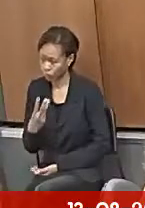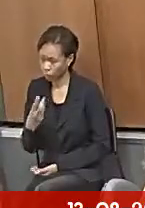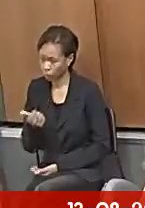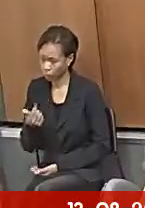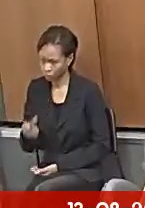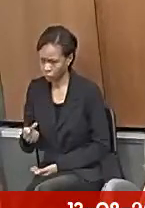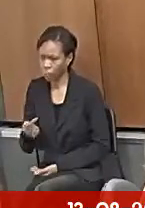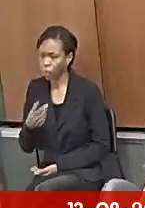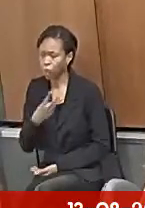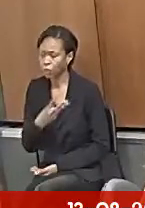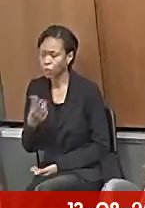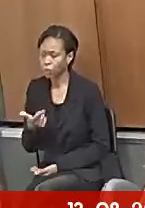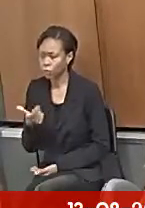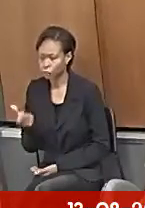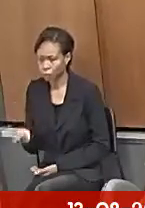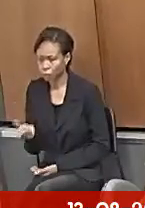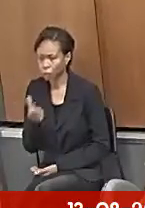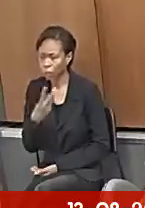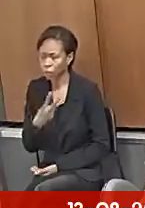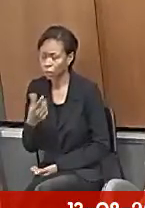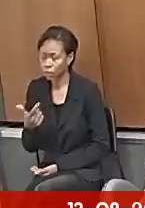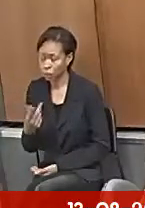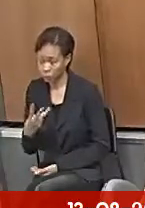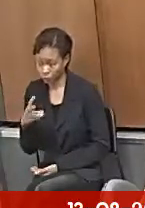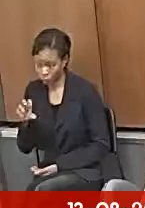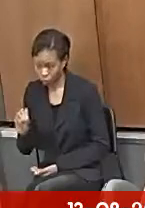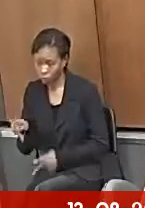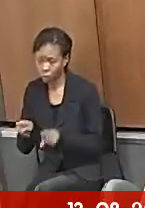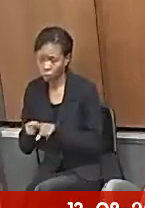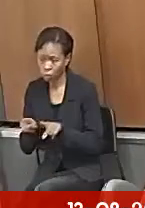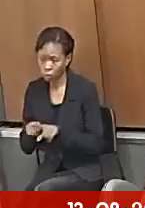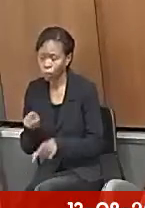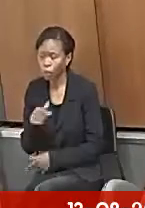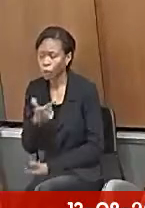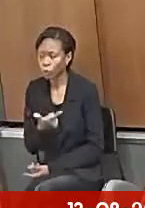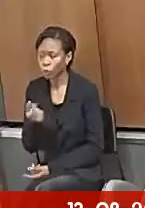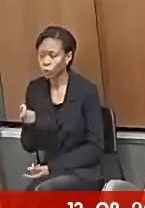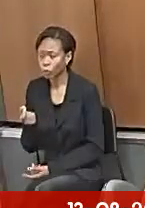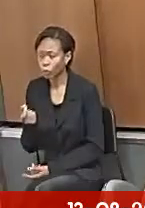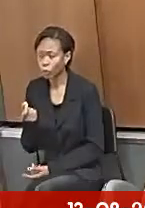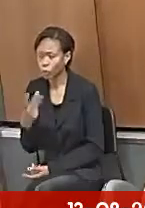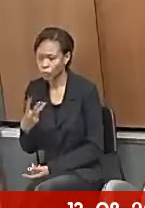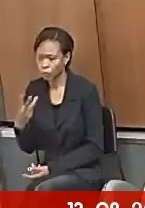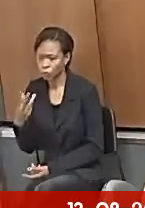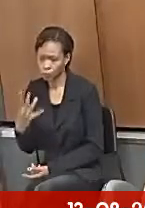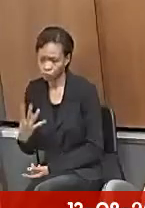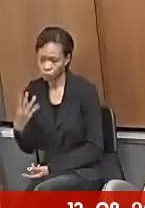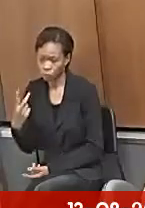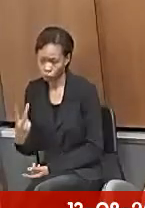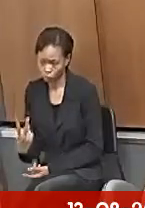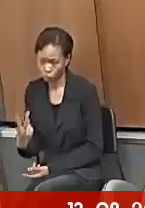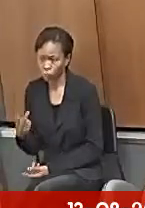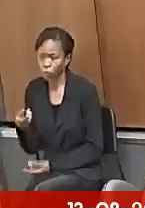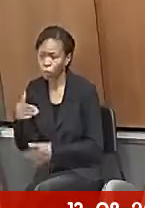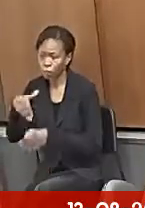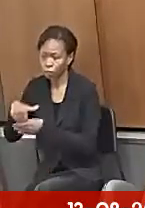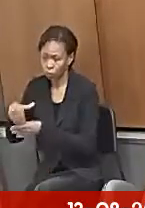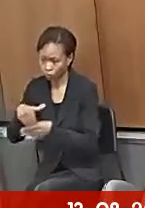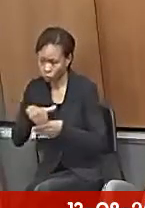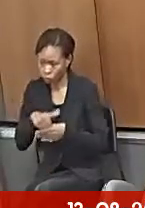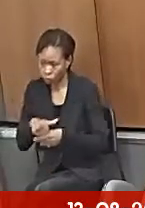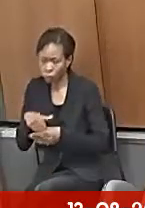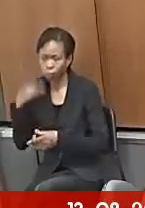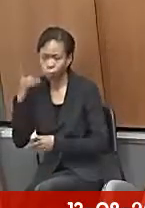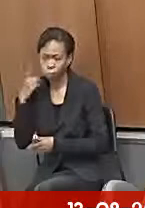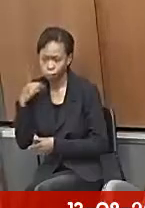requerimento 2.326 do reclame 2.330 2002 1.342 em votação secreta os deputados que a